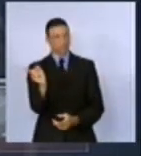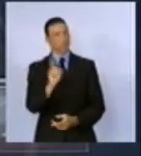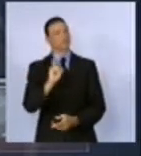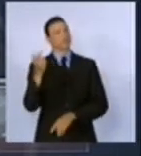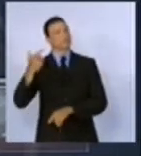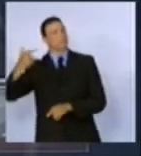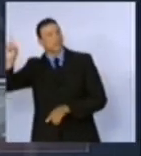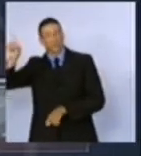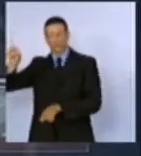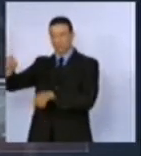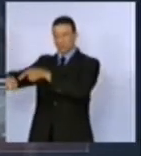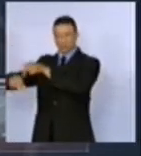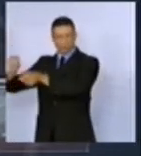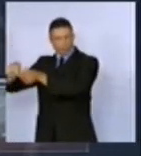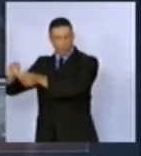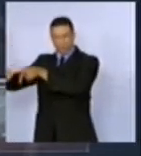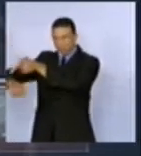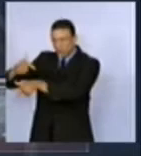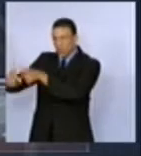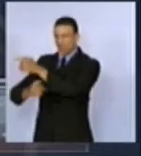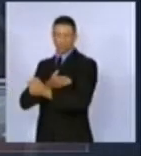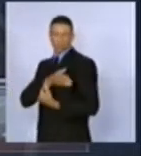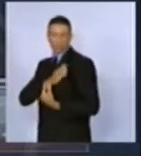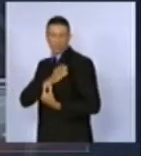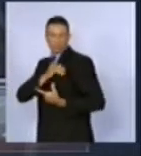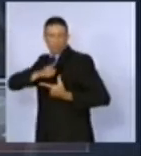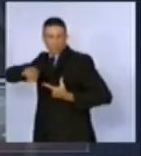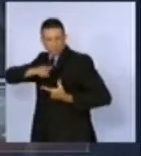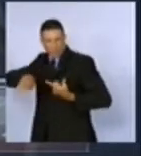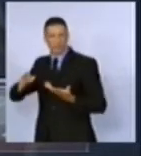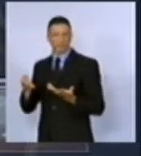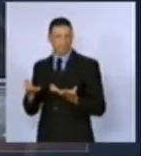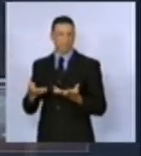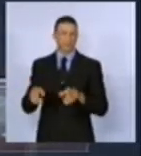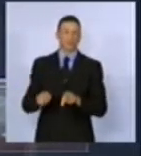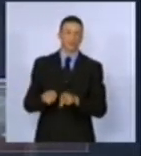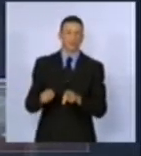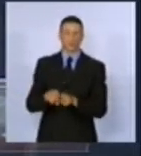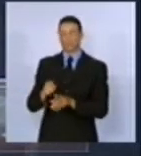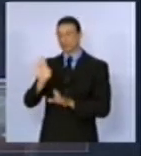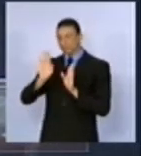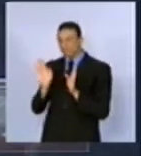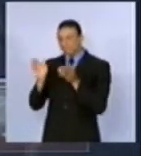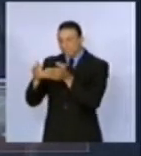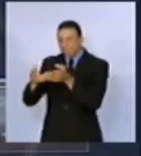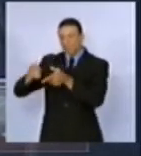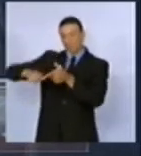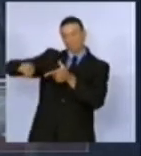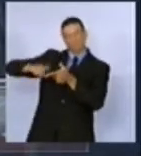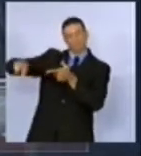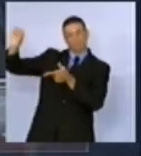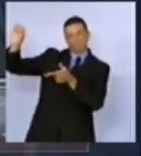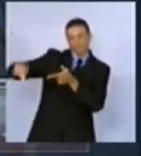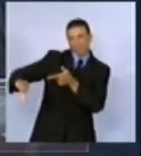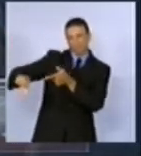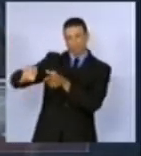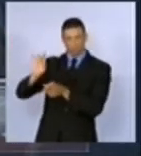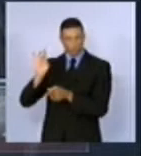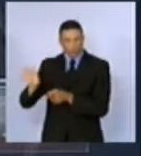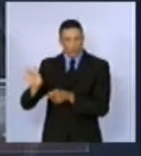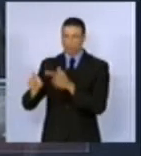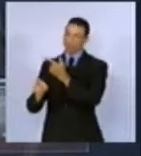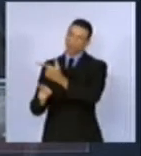também a remuneração por produção o trabalho exaustão dentre outros por essa razão a contagem sempre tem uma visão crítica não somente Essas atividades